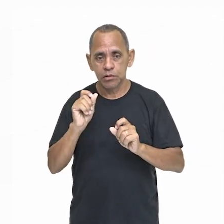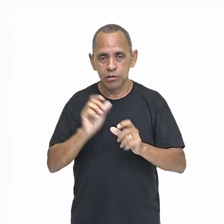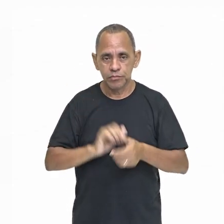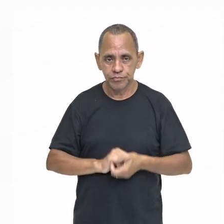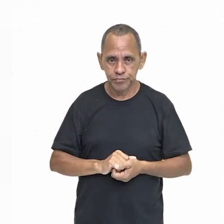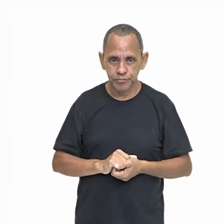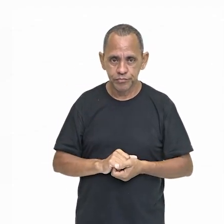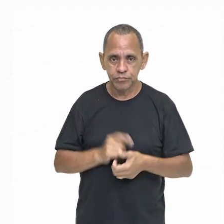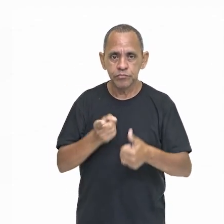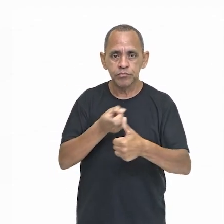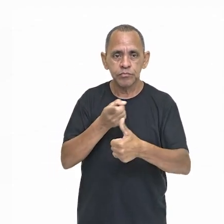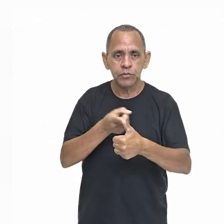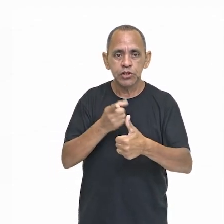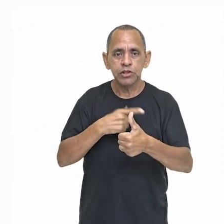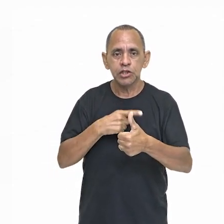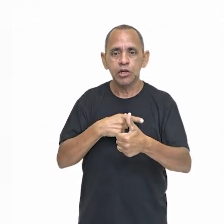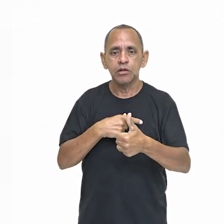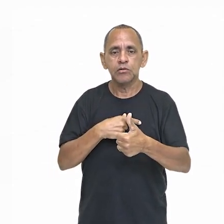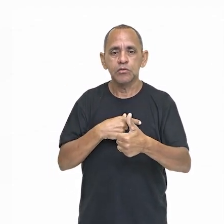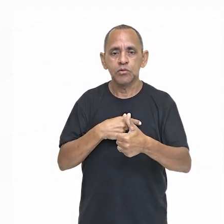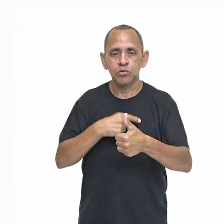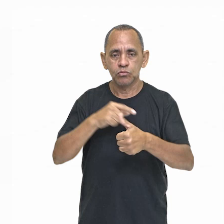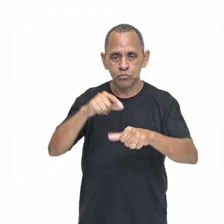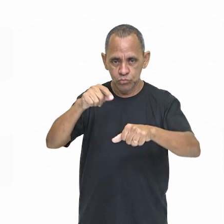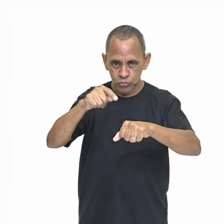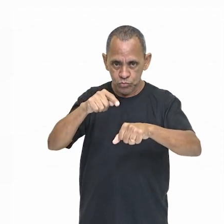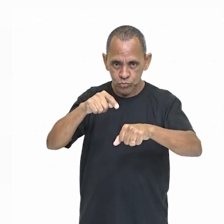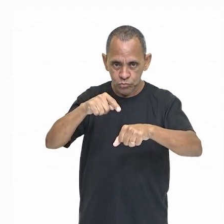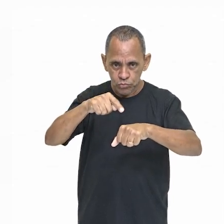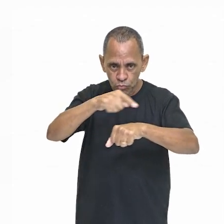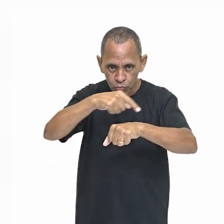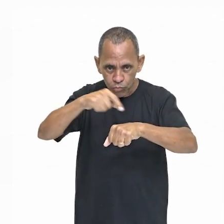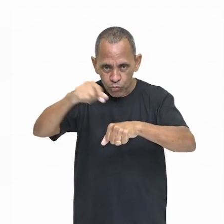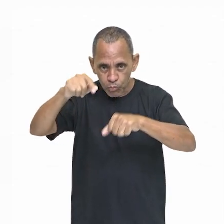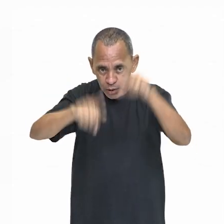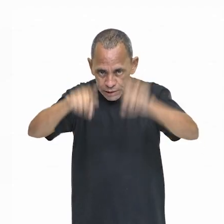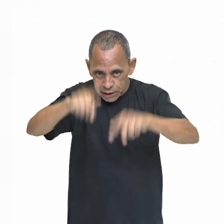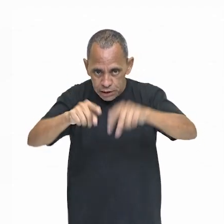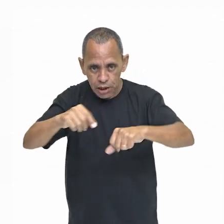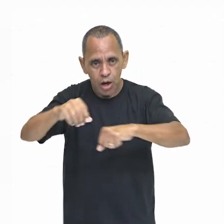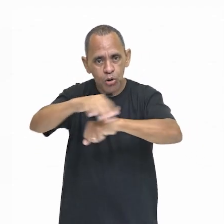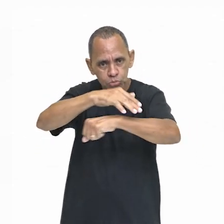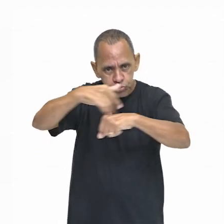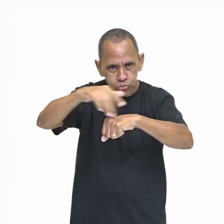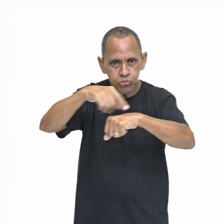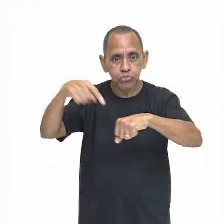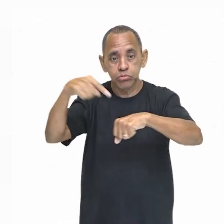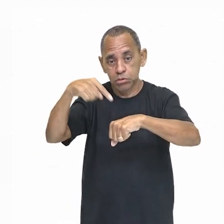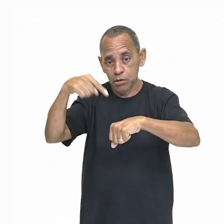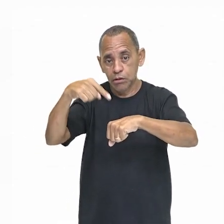aí transmissão ou propagação de calor.